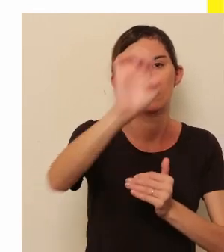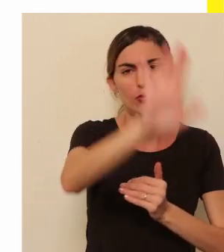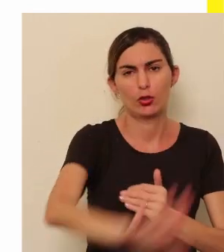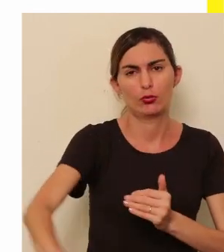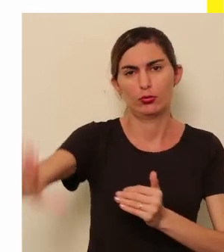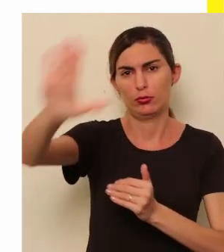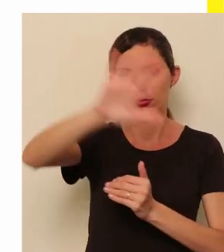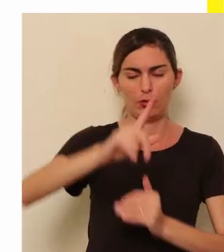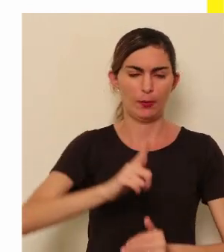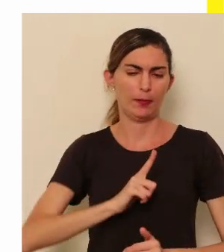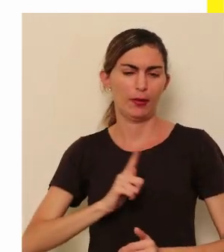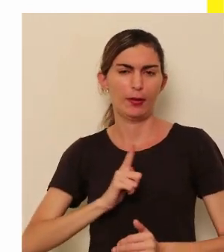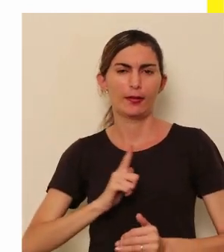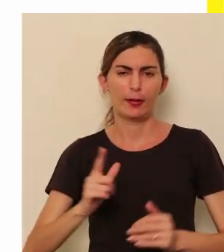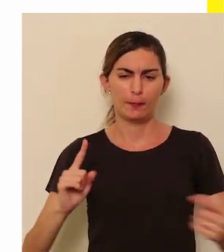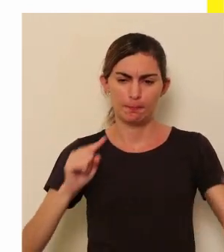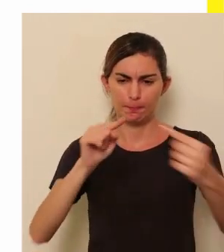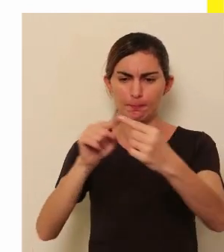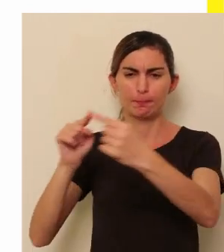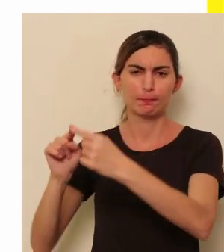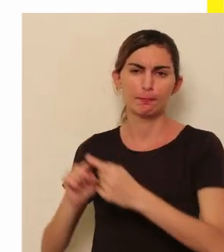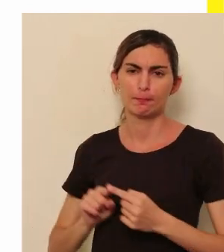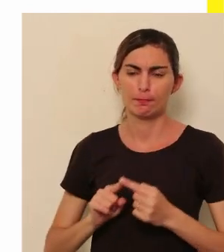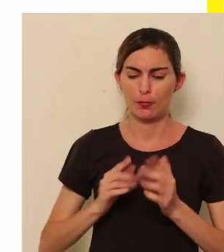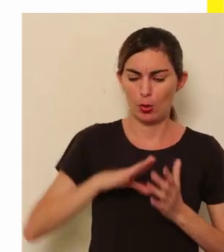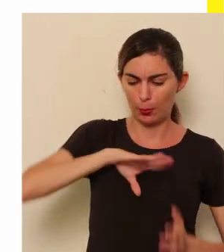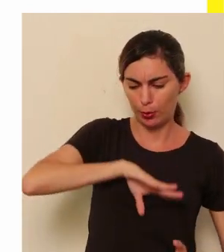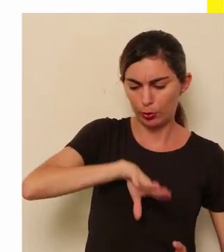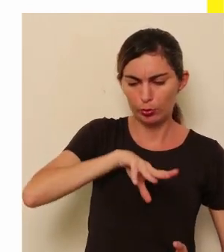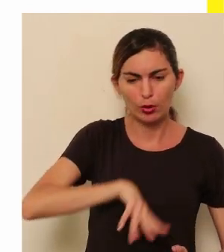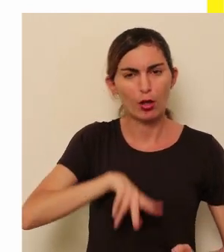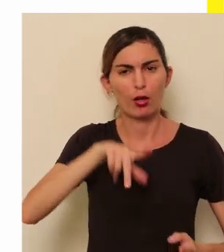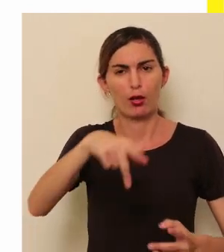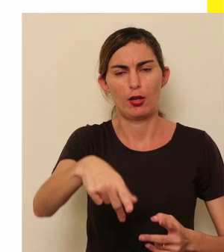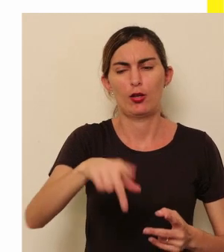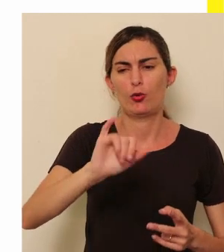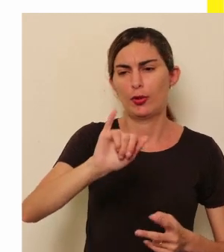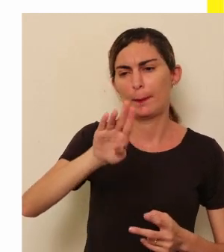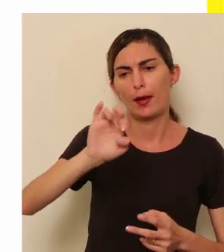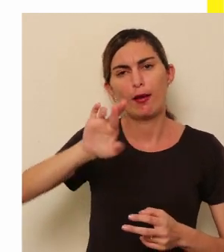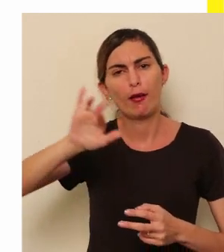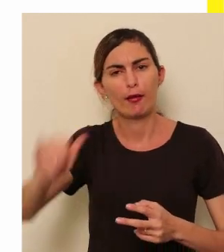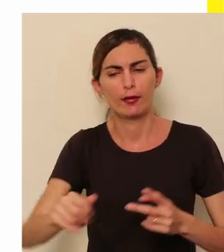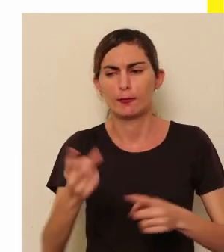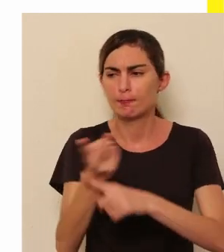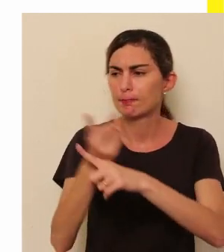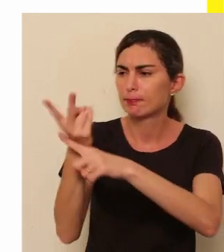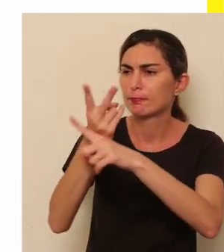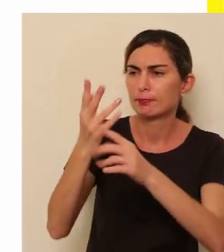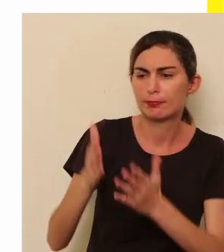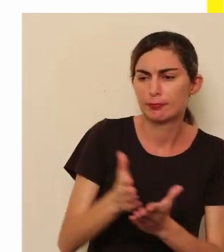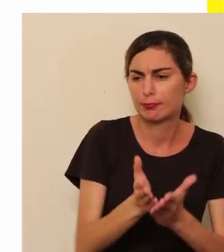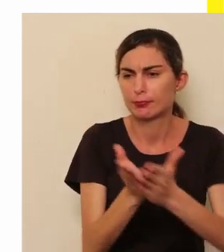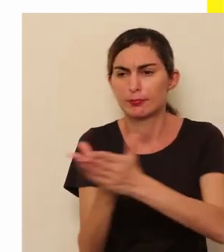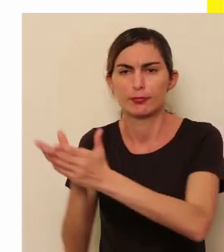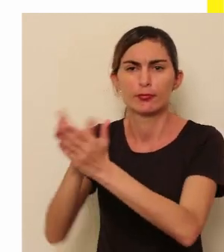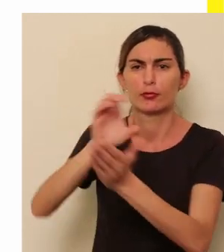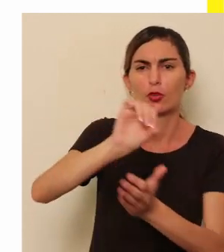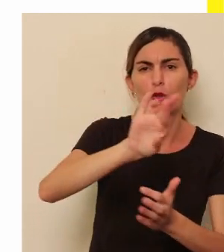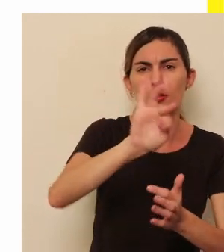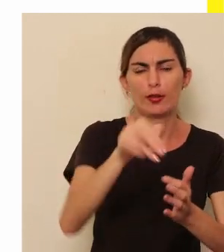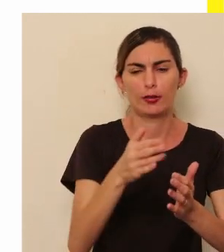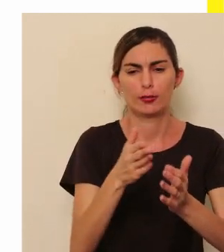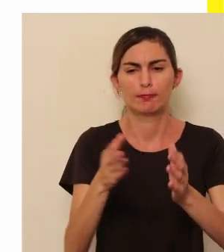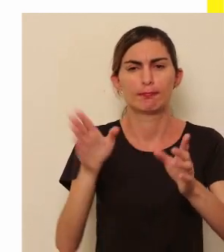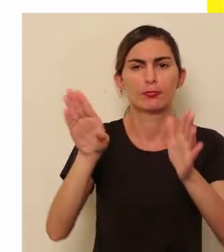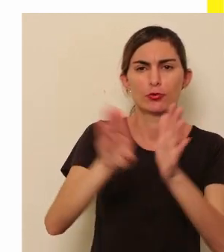da Europa, e você tem aí as ligações saindo de Portugal, ali Península Ibérica, buscando o caminho do Oriente, e